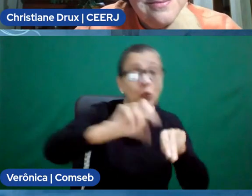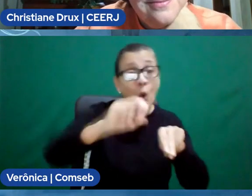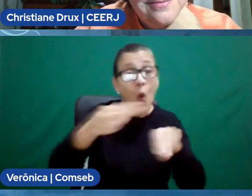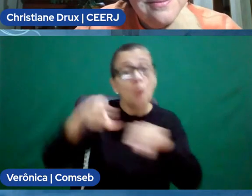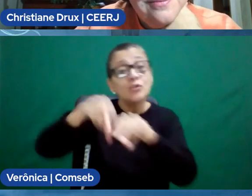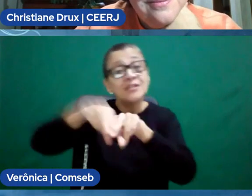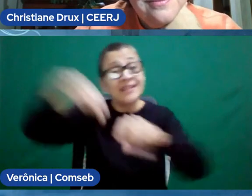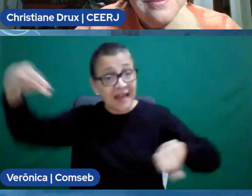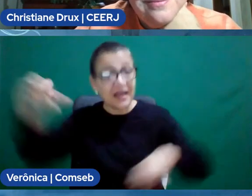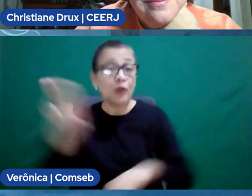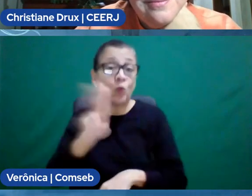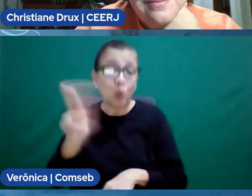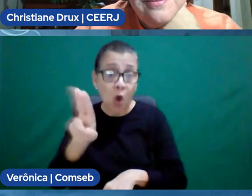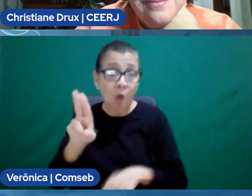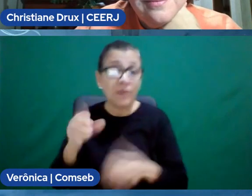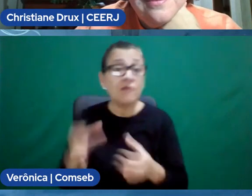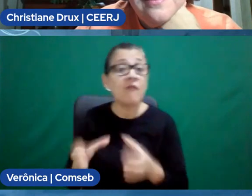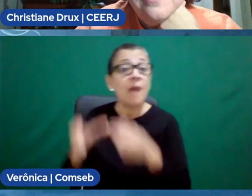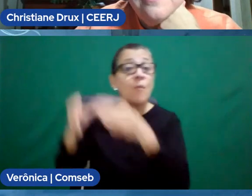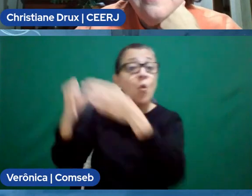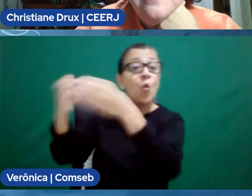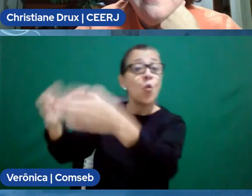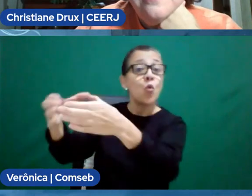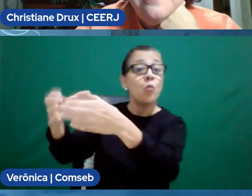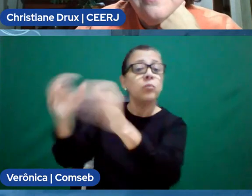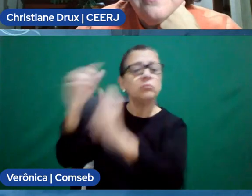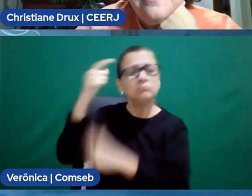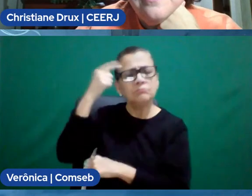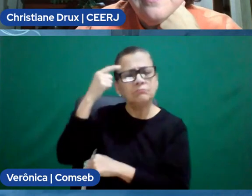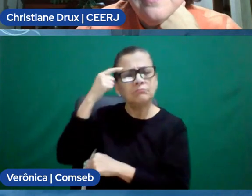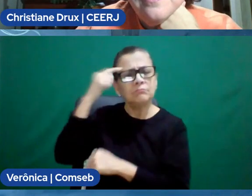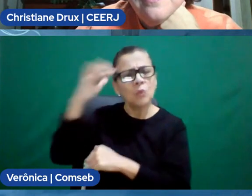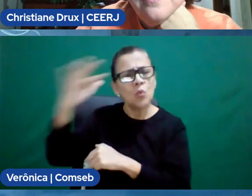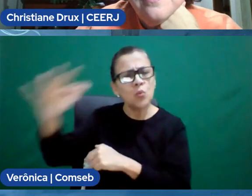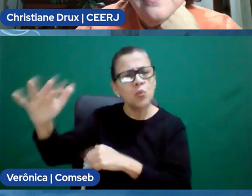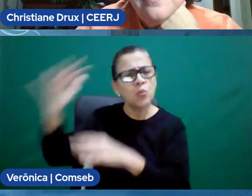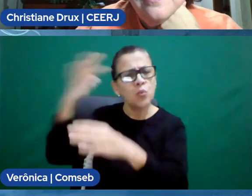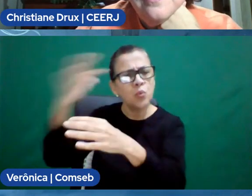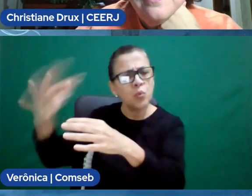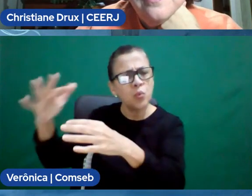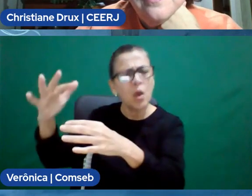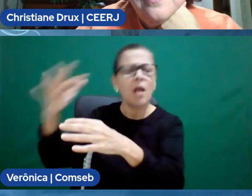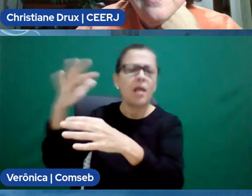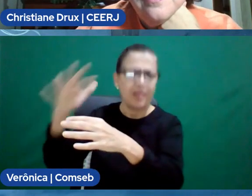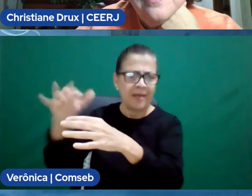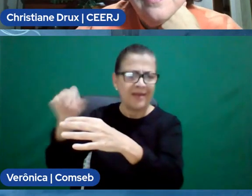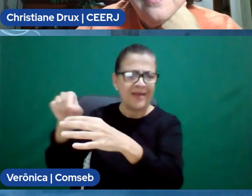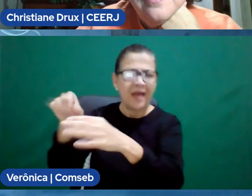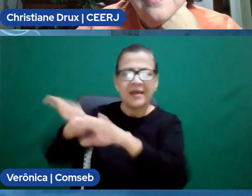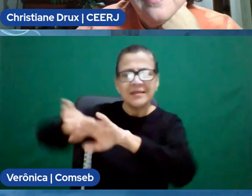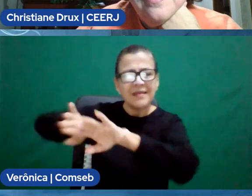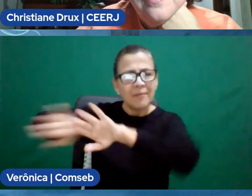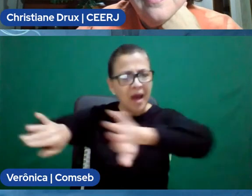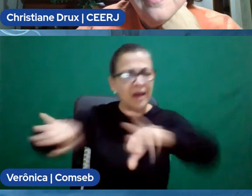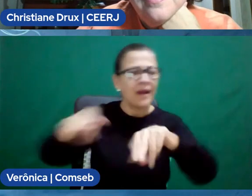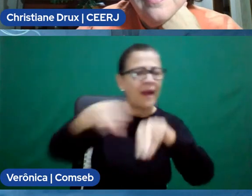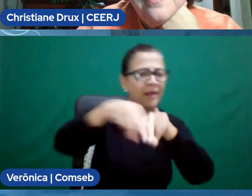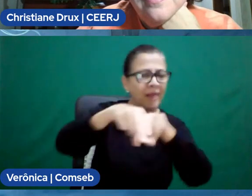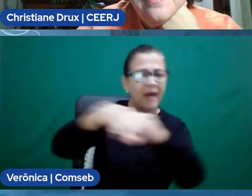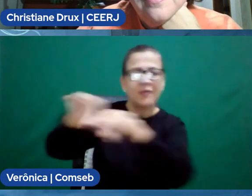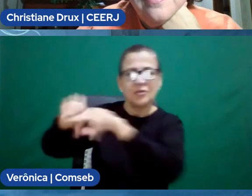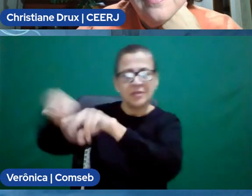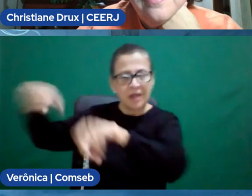caixinha, aquilo vai para o grupo, né, de radiação que vai fazer a seleção e fazer, então, a separação dos encarnados e desencarnados,